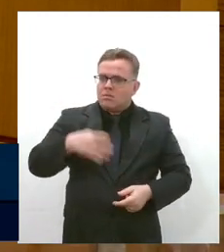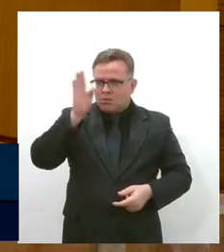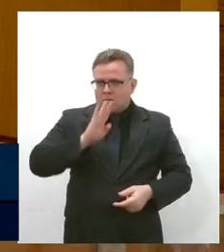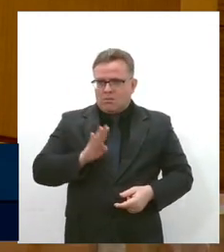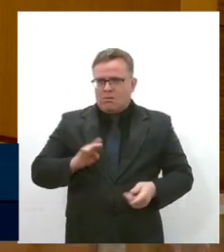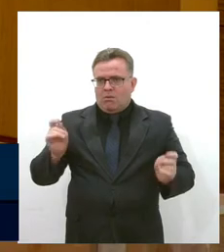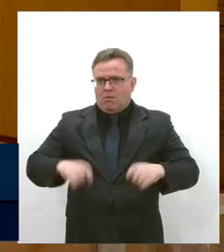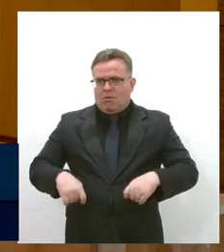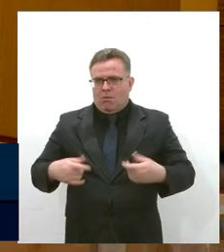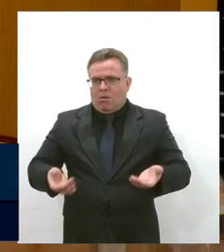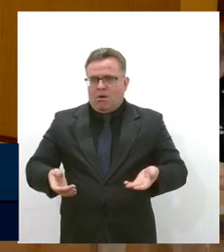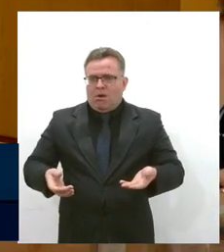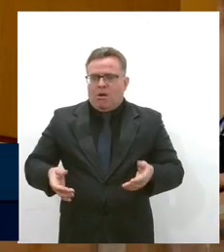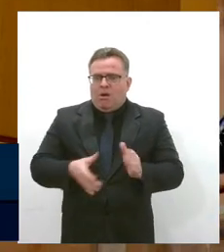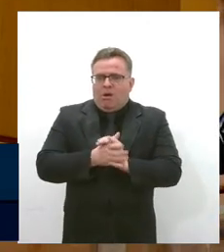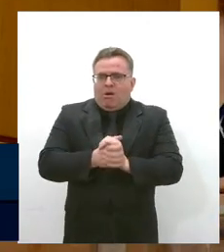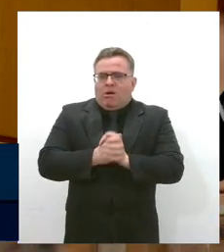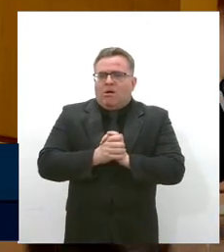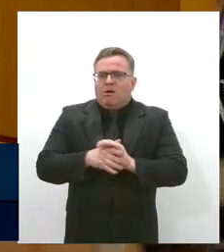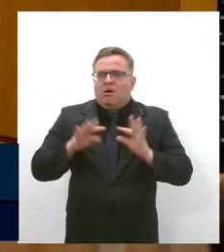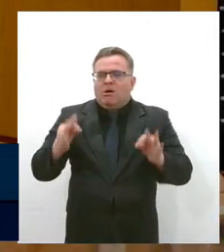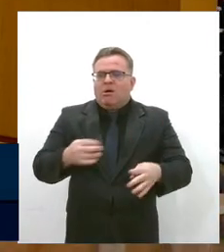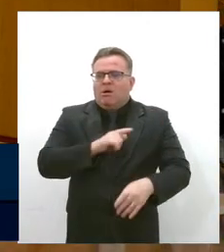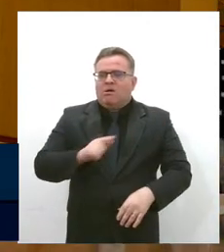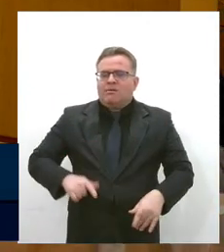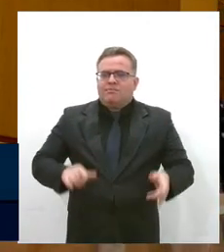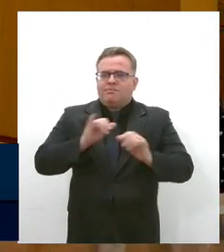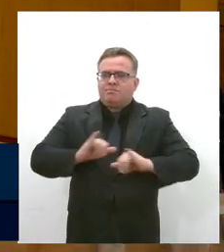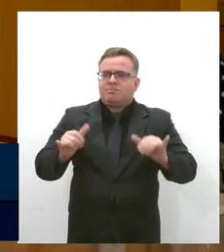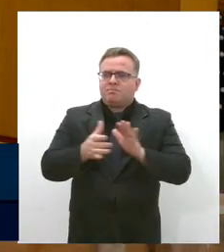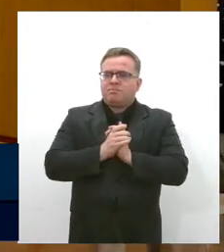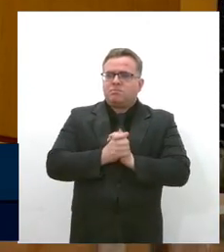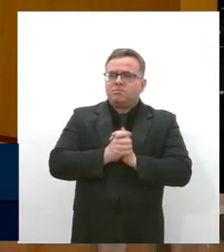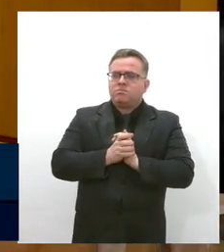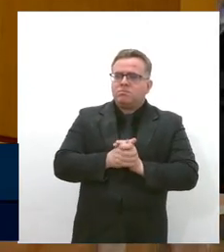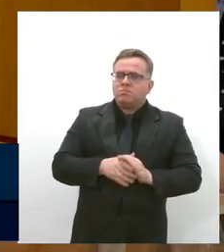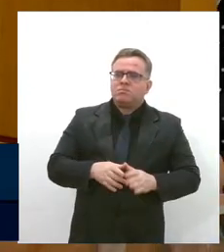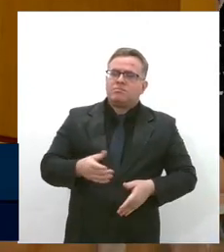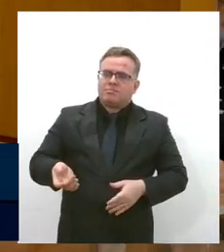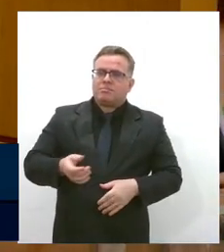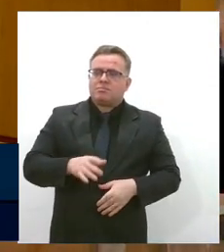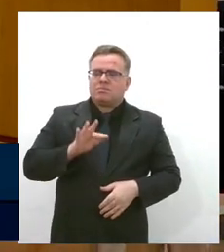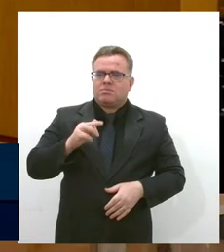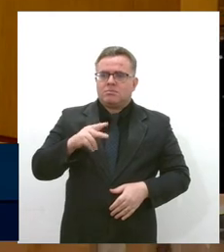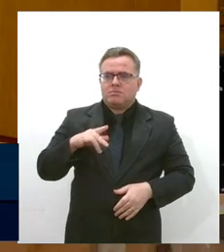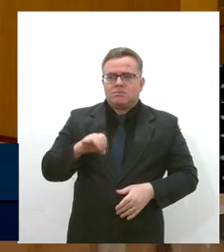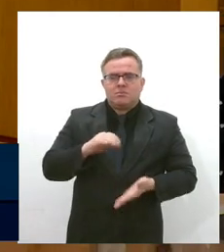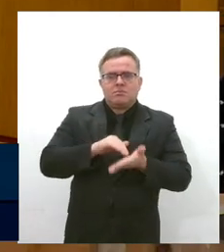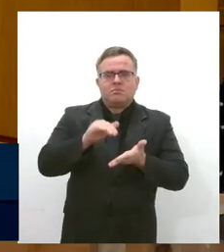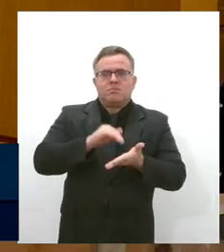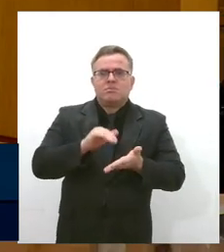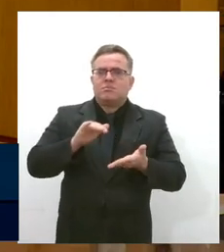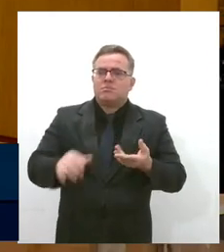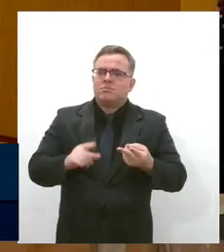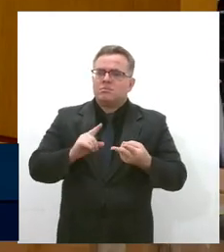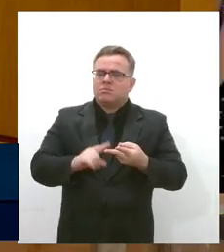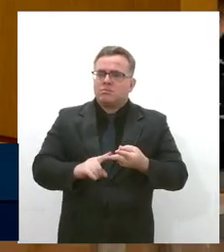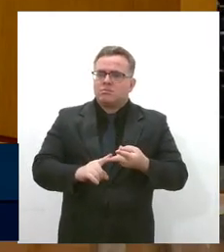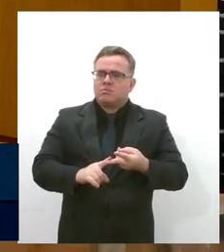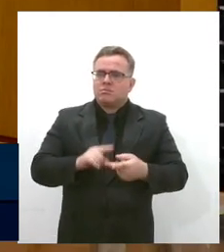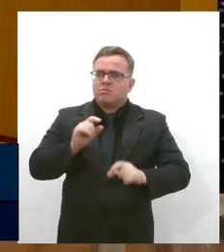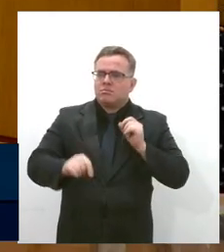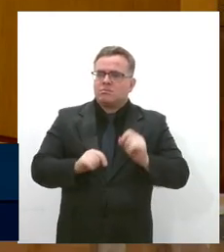portanto, o nosso governador Belivaldo Chagas, o nosso futuro governador Fábio Mitidieri, o secretário Salles Neto, a Prefeitura Esmeralda Cruz e o